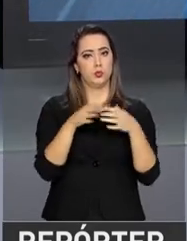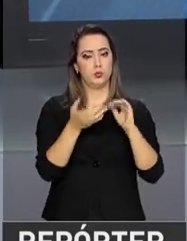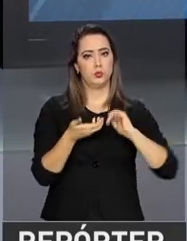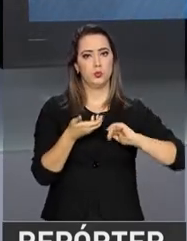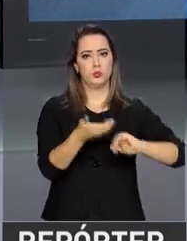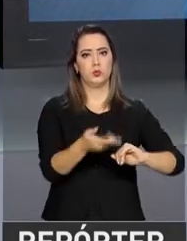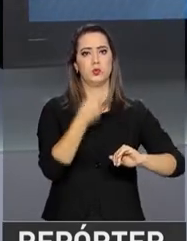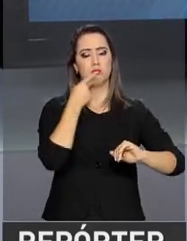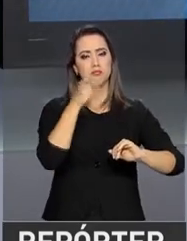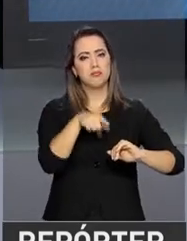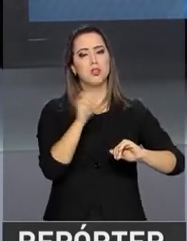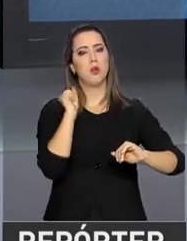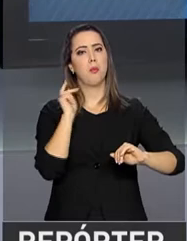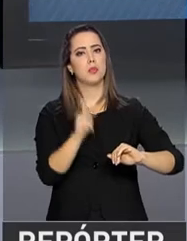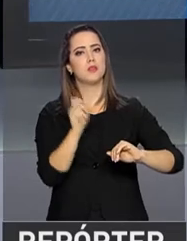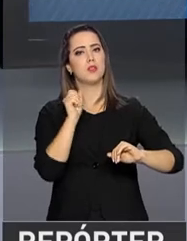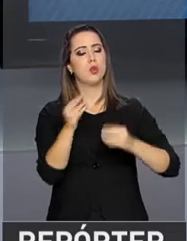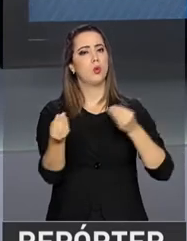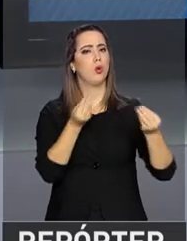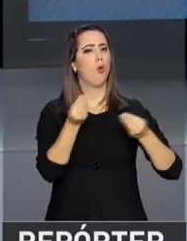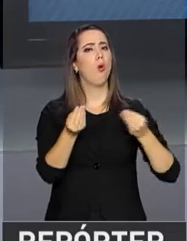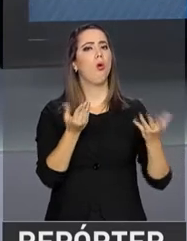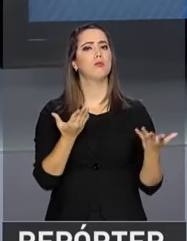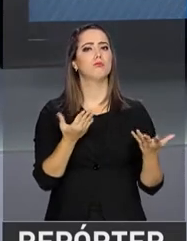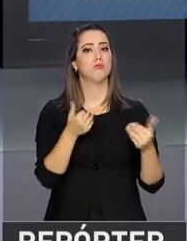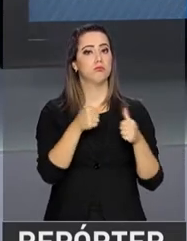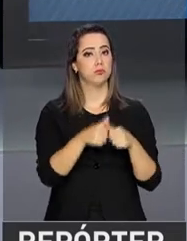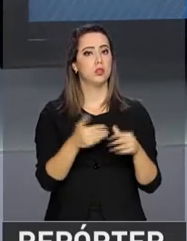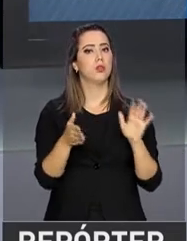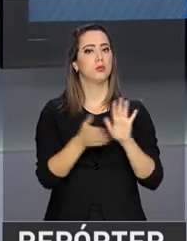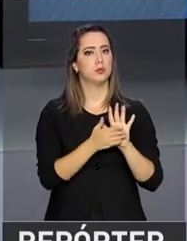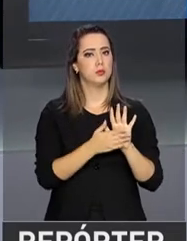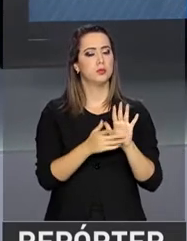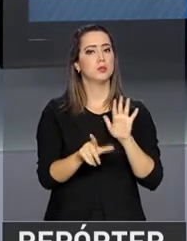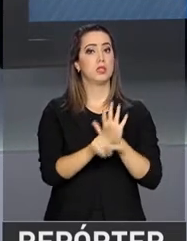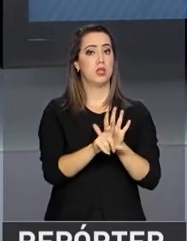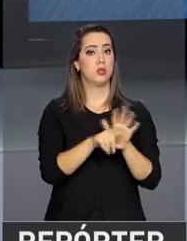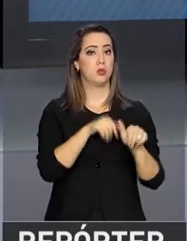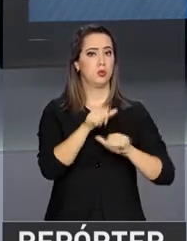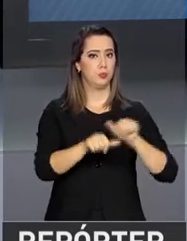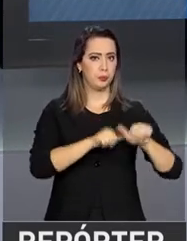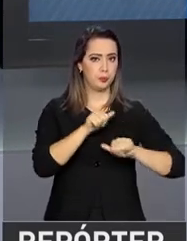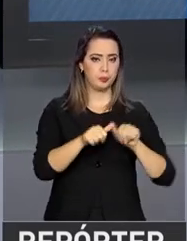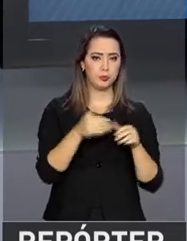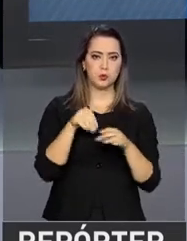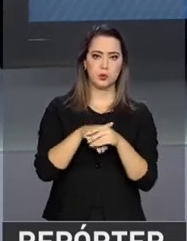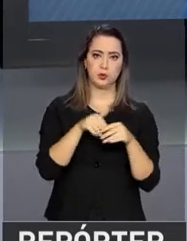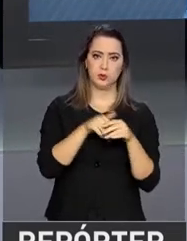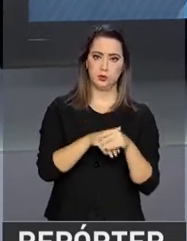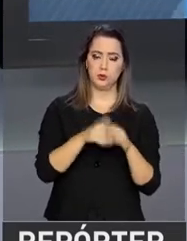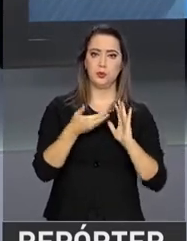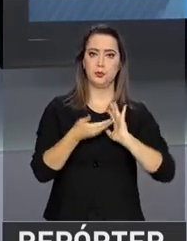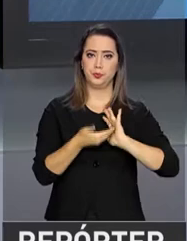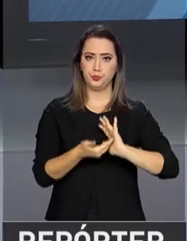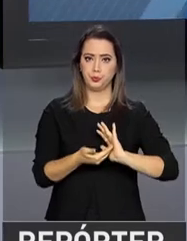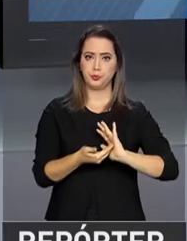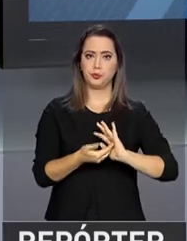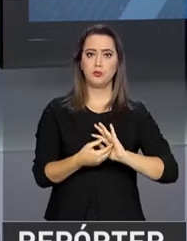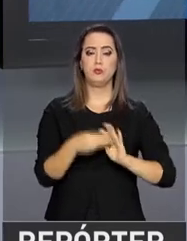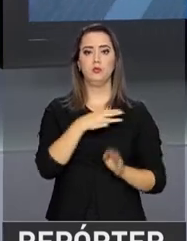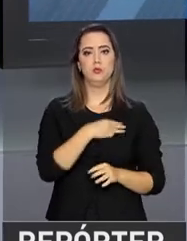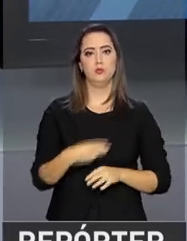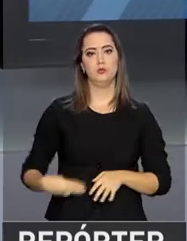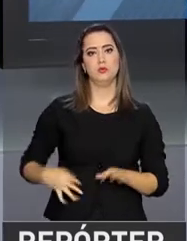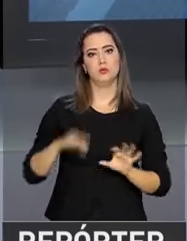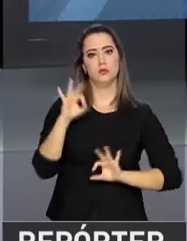déficit da previdência social ea proposta de reforma feita pelo governo que deve ser votado na câmara dos deputados o